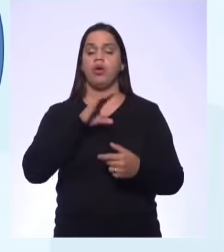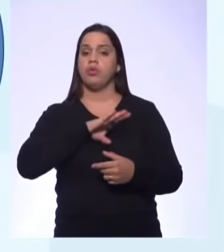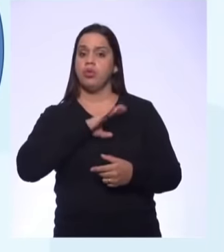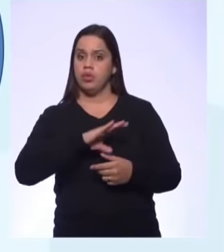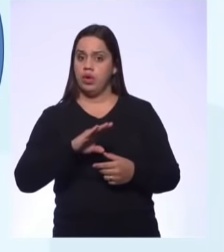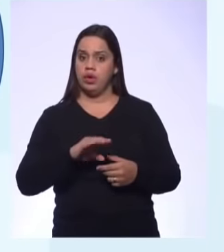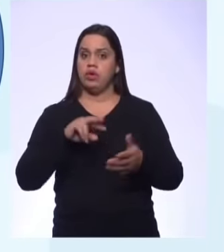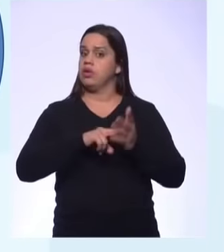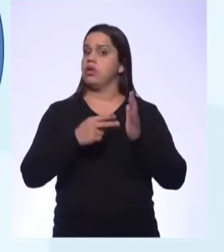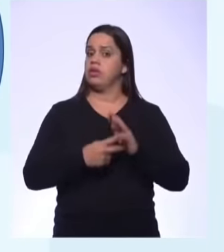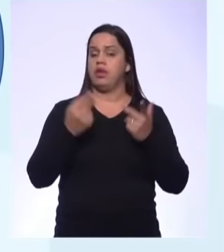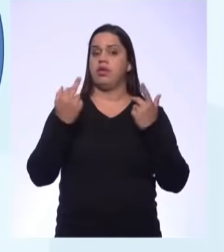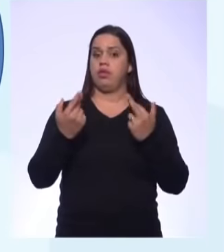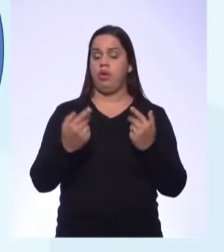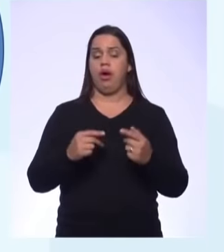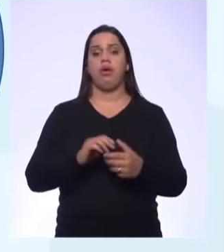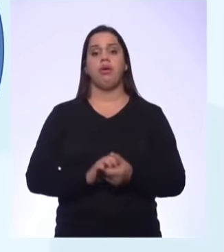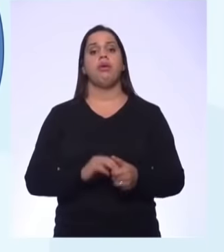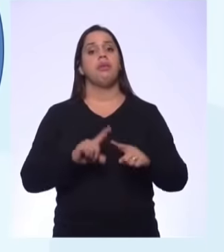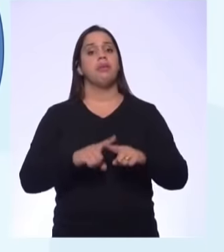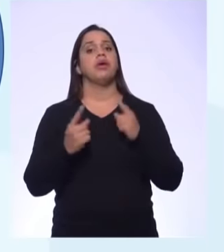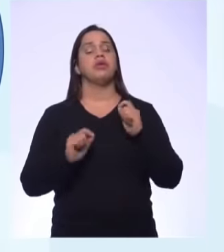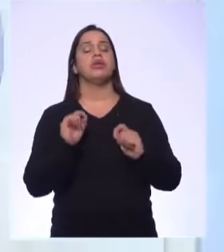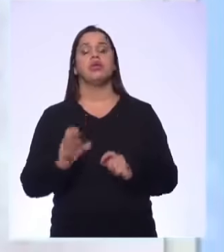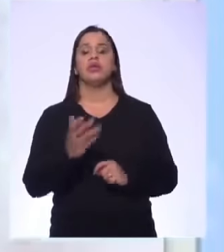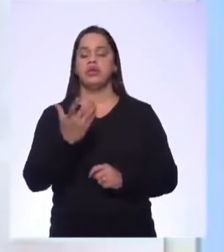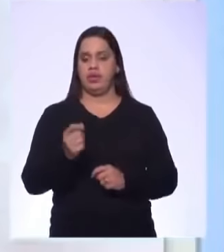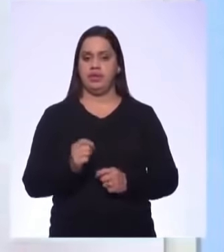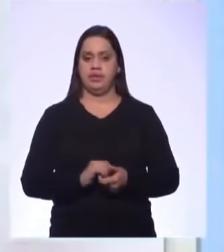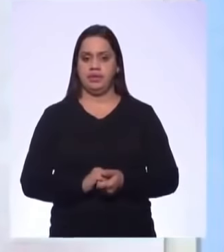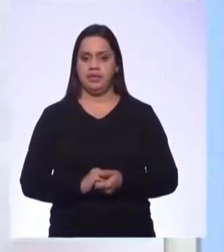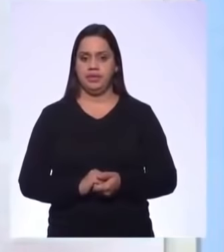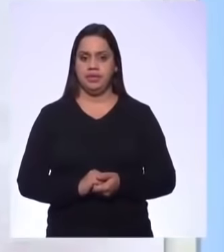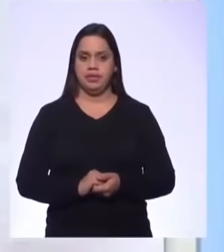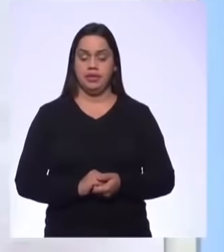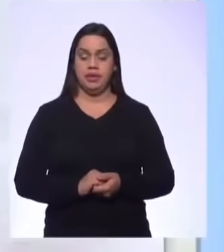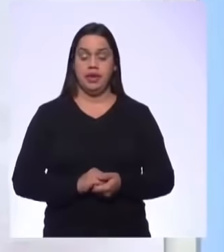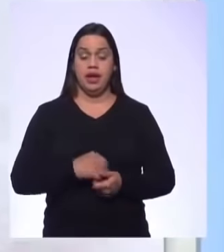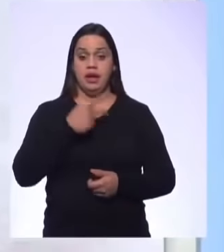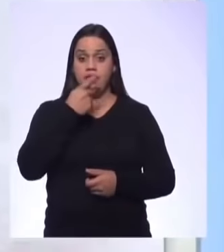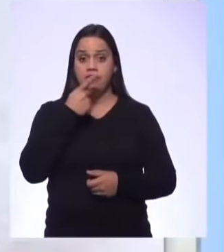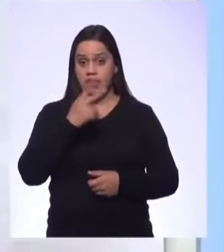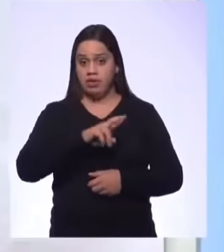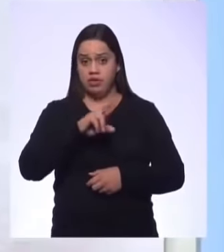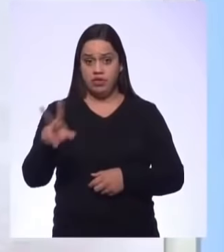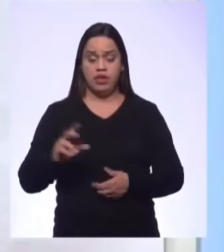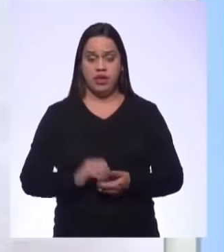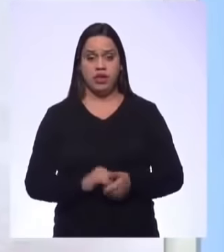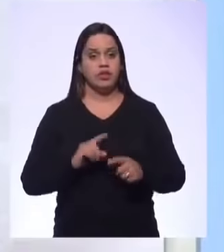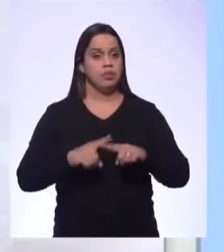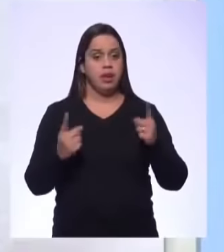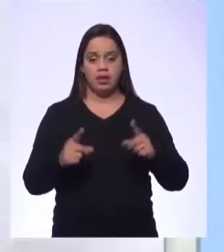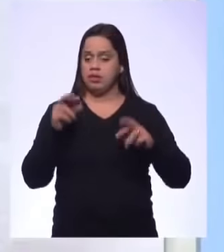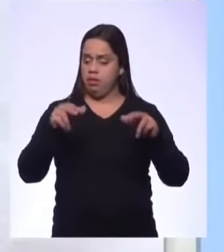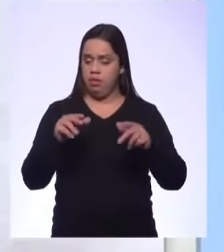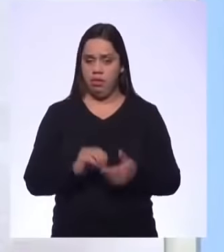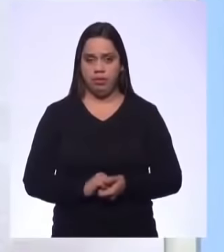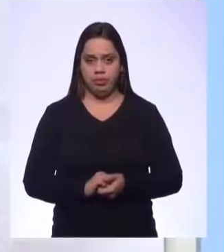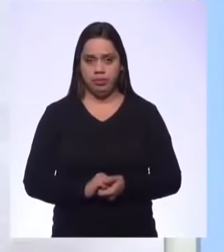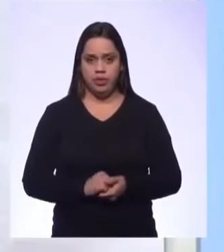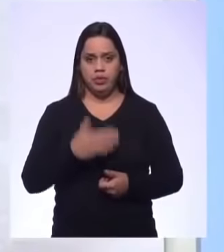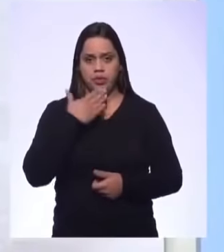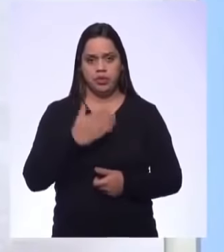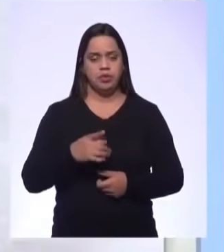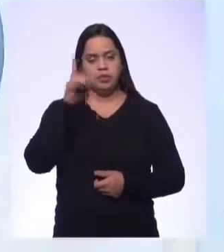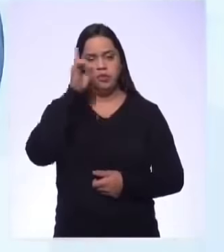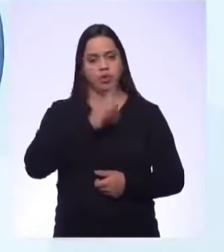mesmo significado? Só que o que acontece? A pronúncia dela é diferente, mas é igual. Vou pedir para o diretor